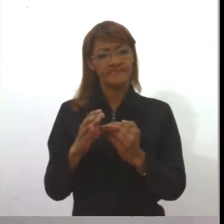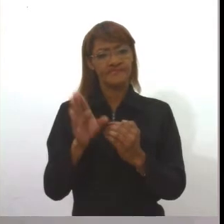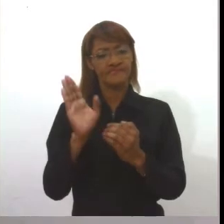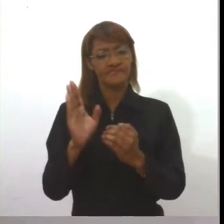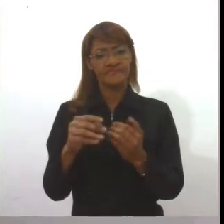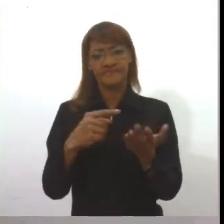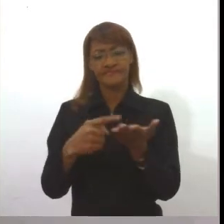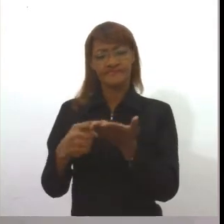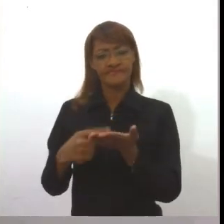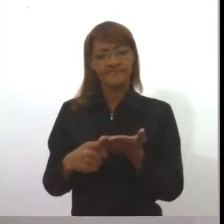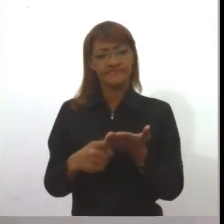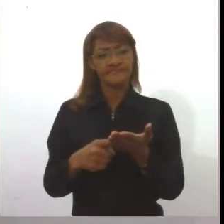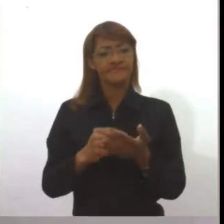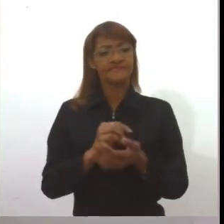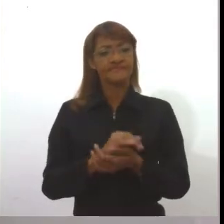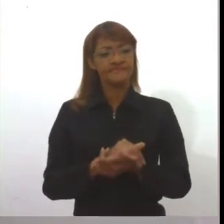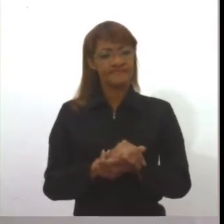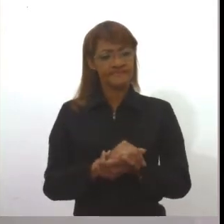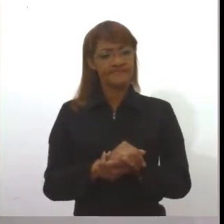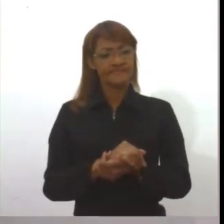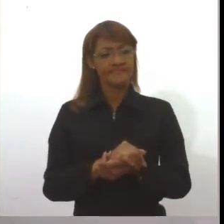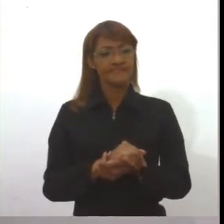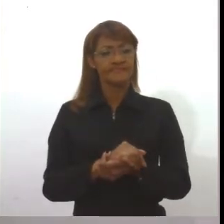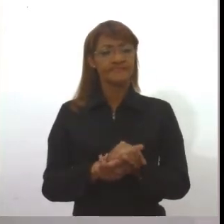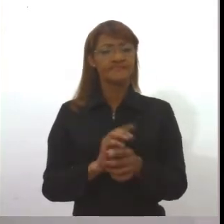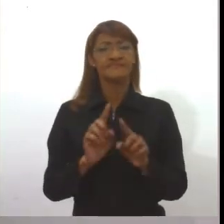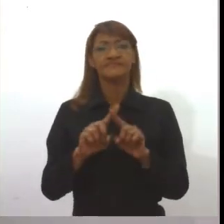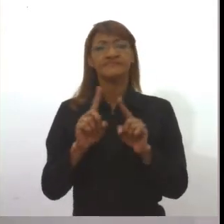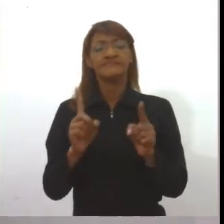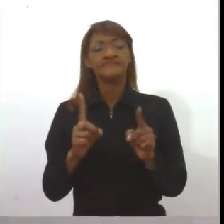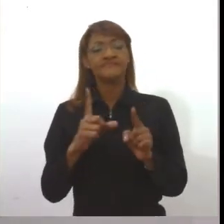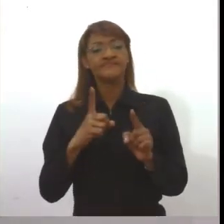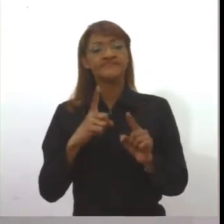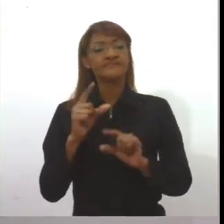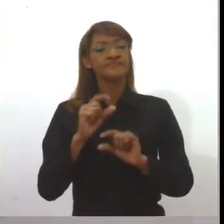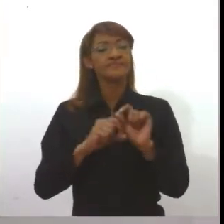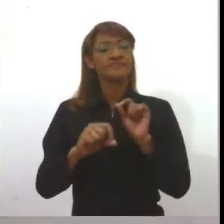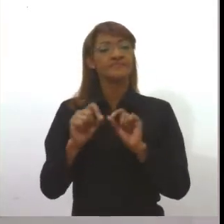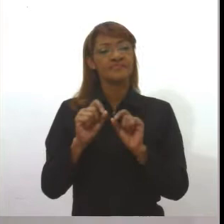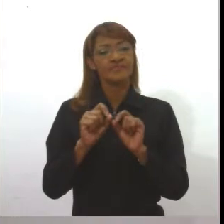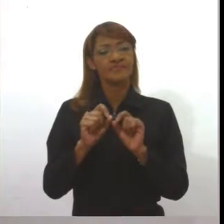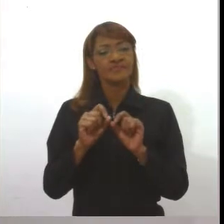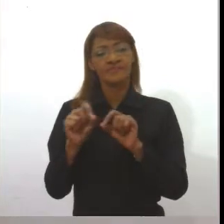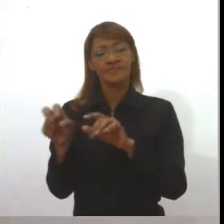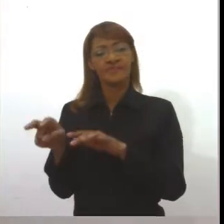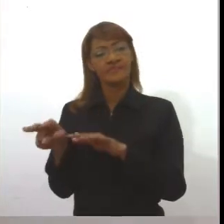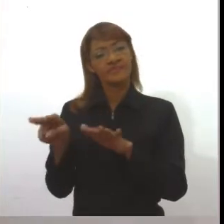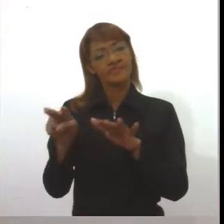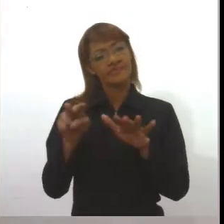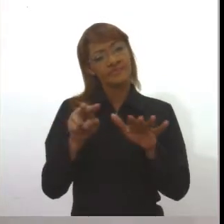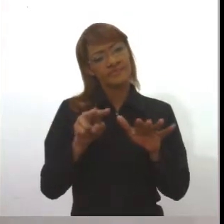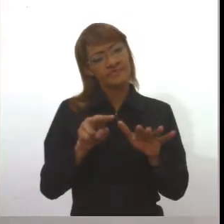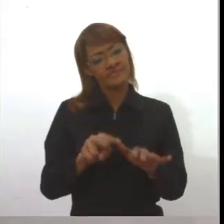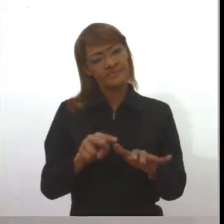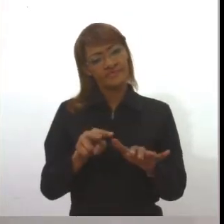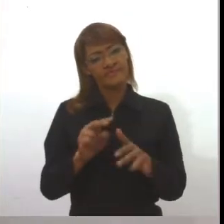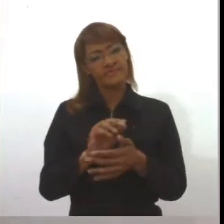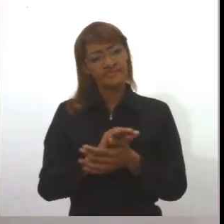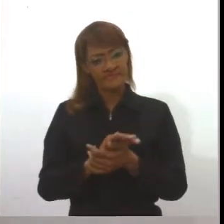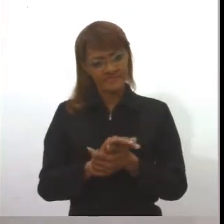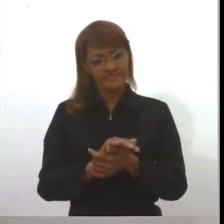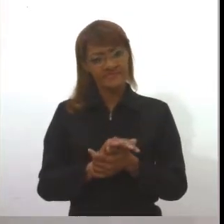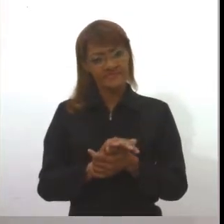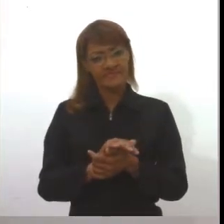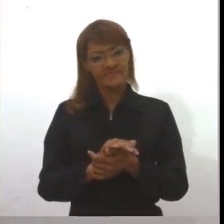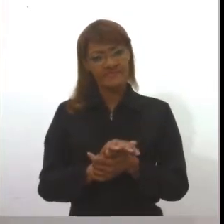evento. Mas o evento, ele consiste em uma semana que os alunos estarão imersos aí nesse universo